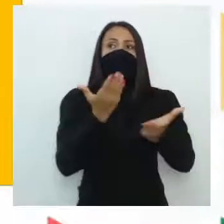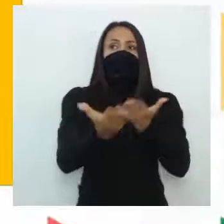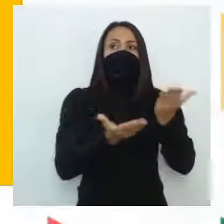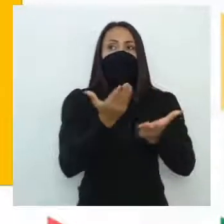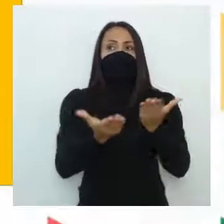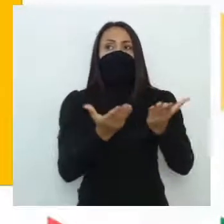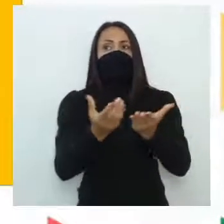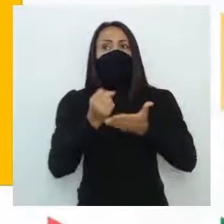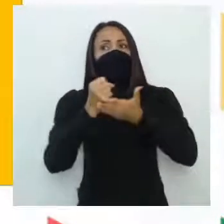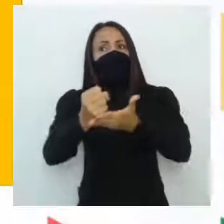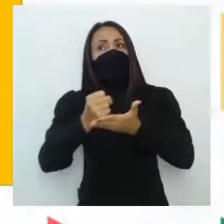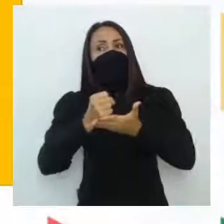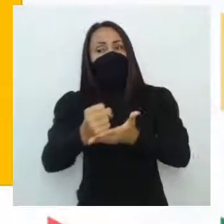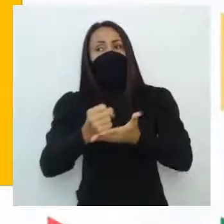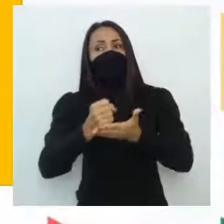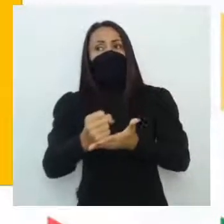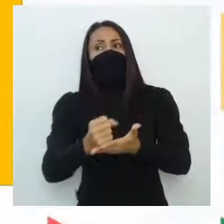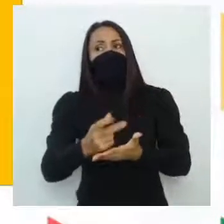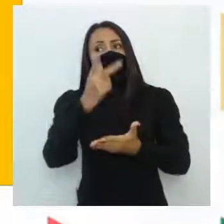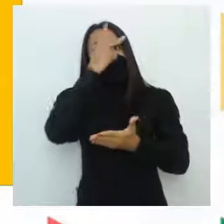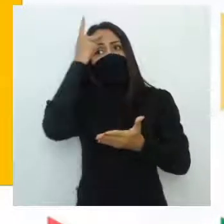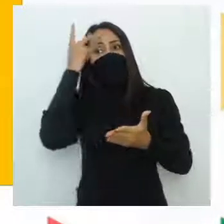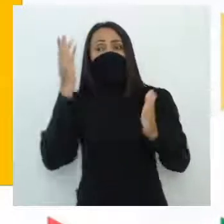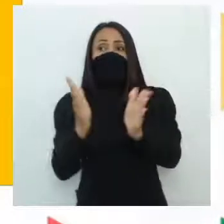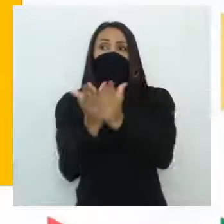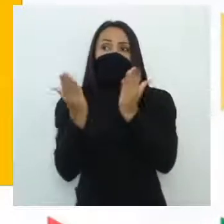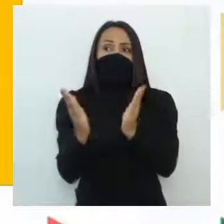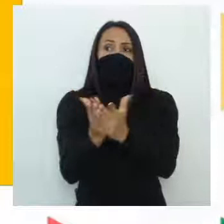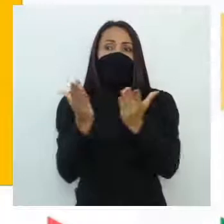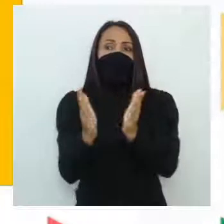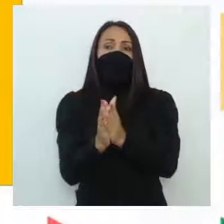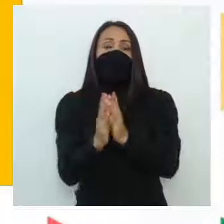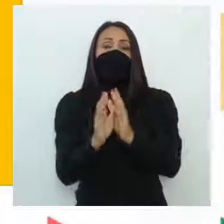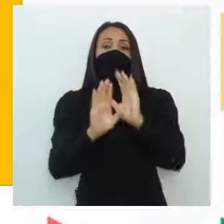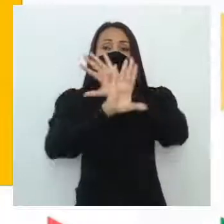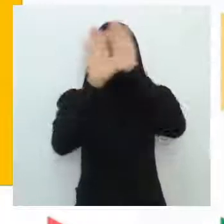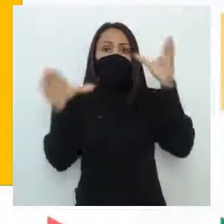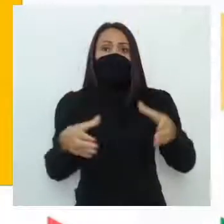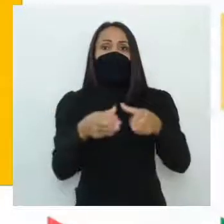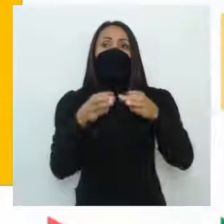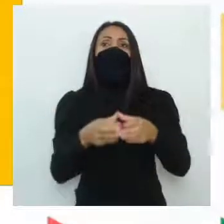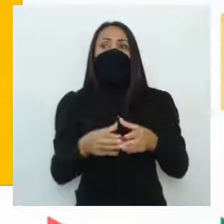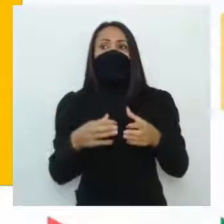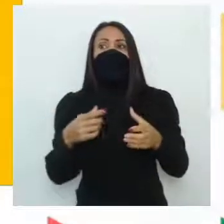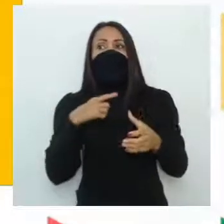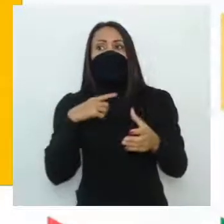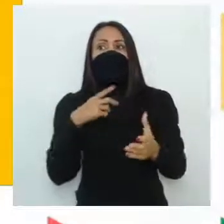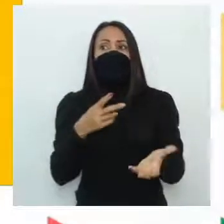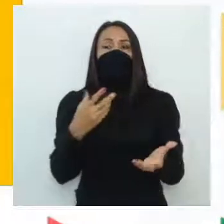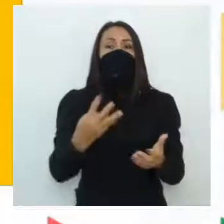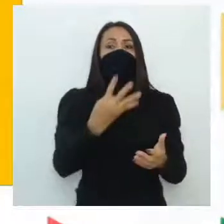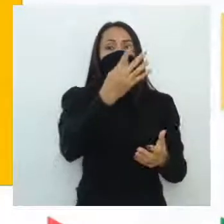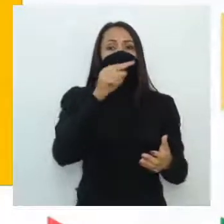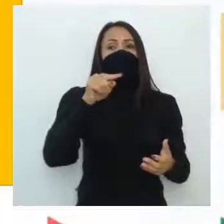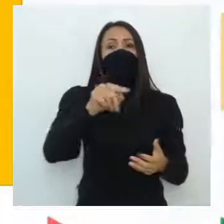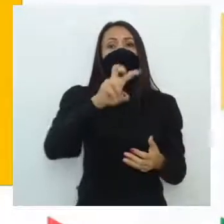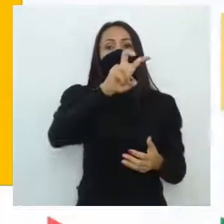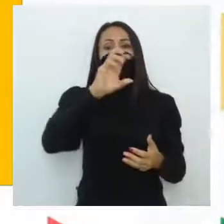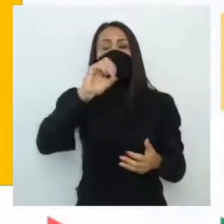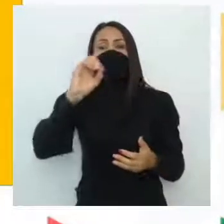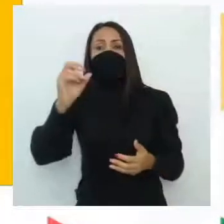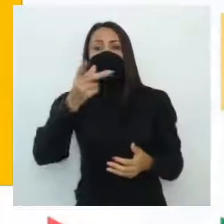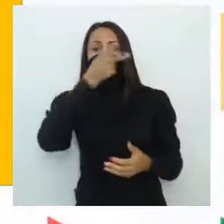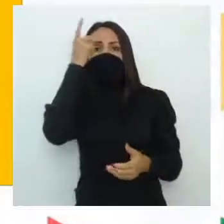auxiliar os mais desvalidos e mais pobres. A congregação tem cerca de 4.500 membros